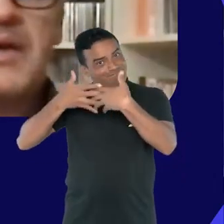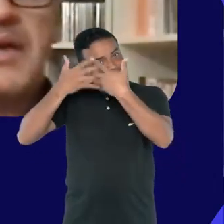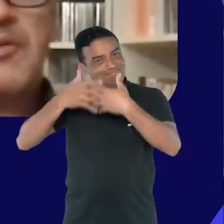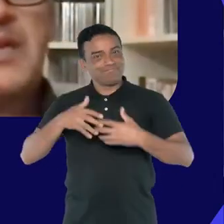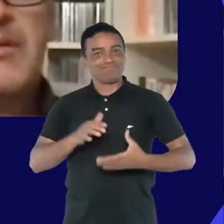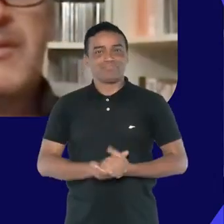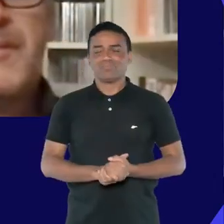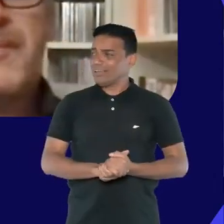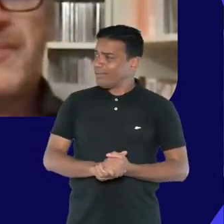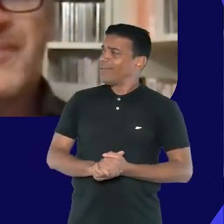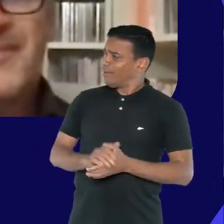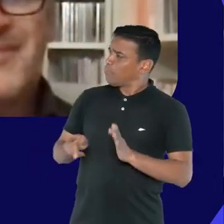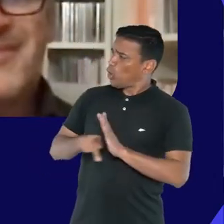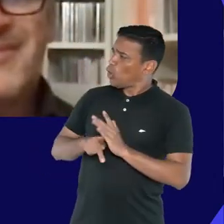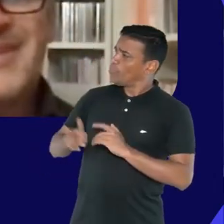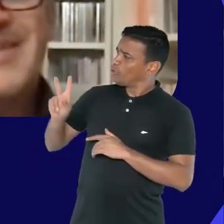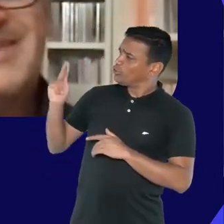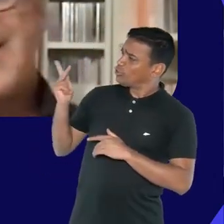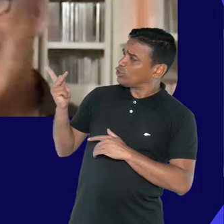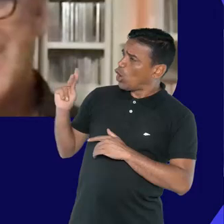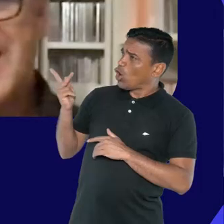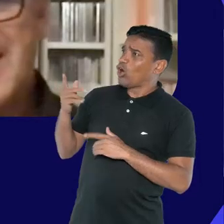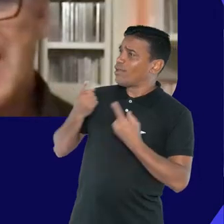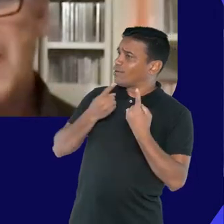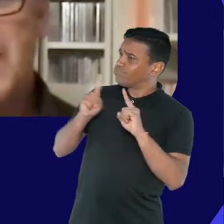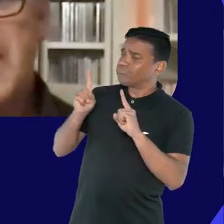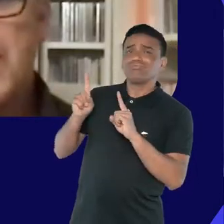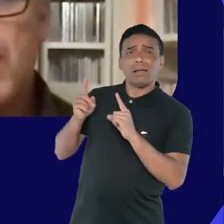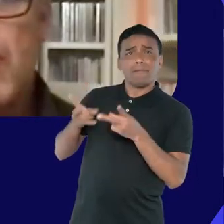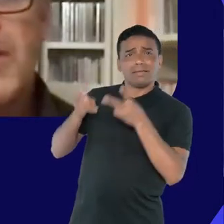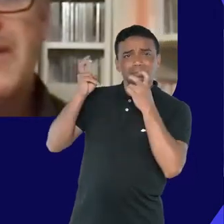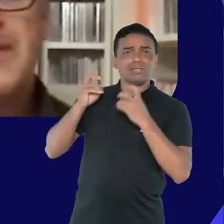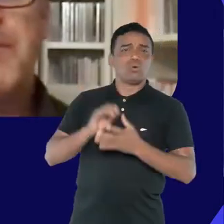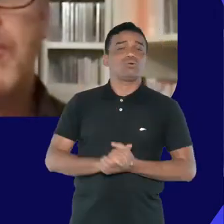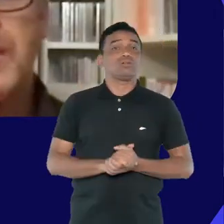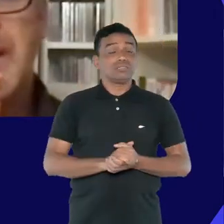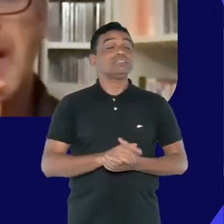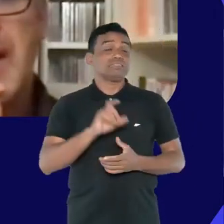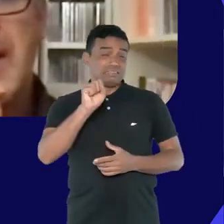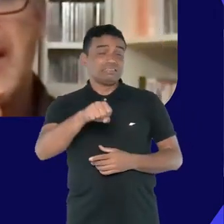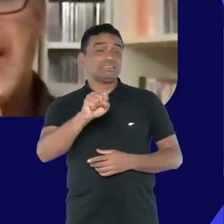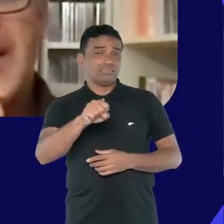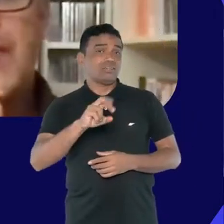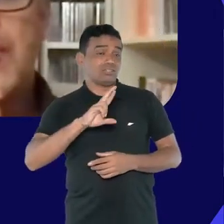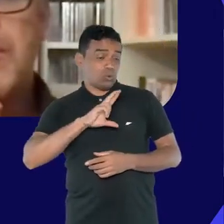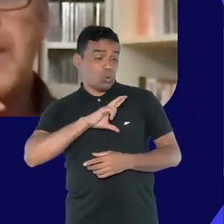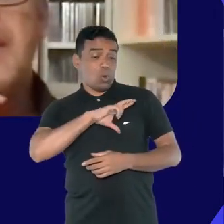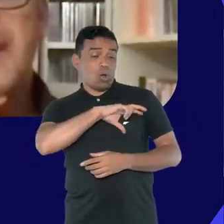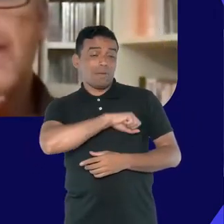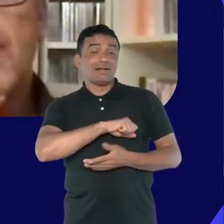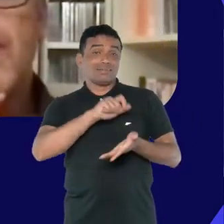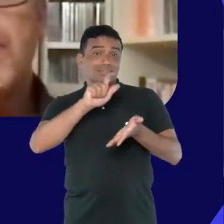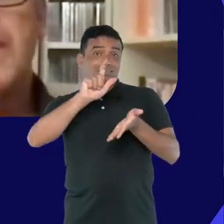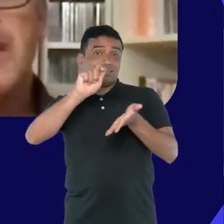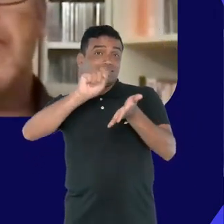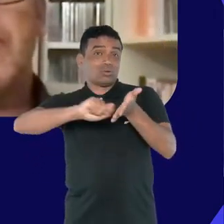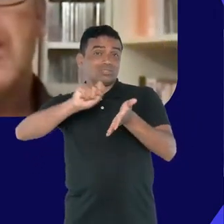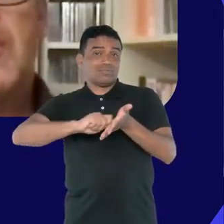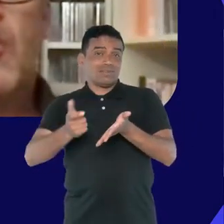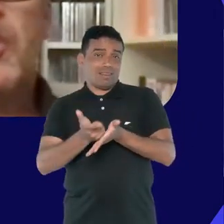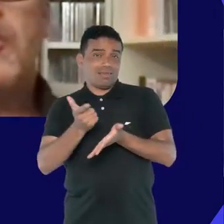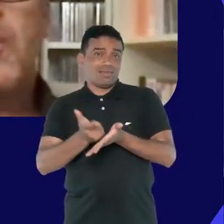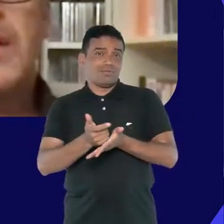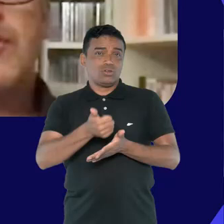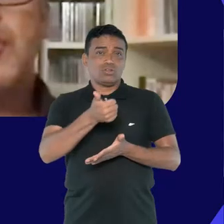Uma autoficção histórica, a gente poderia dizer? Sim, sim. Eu tenho um romance que publiquei em 2019,